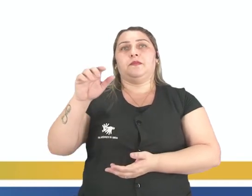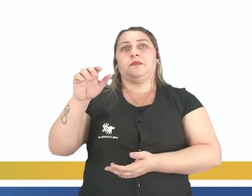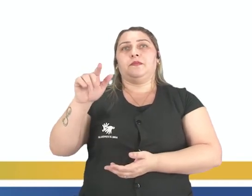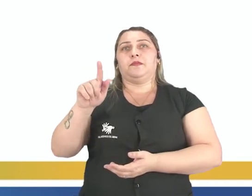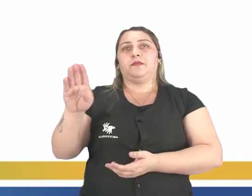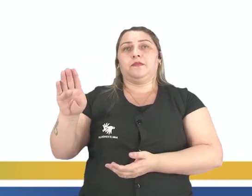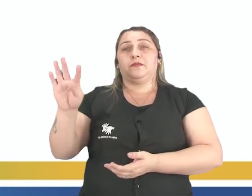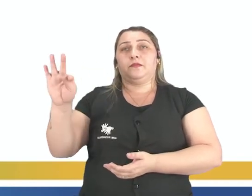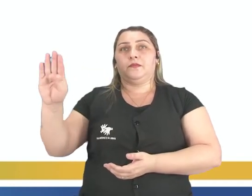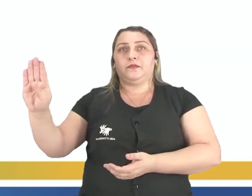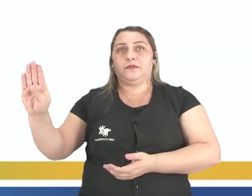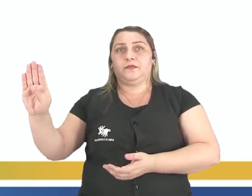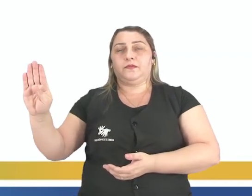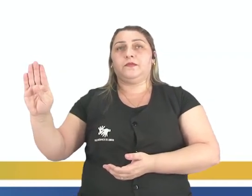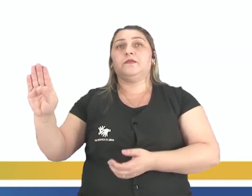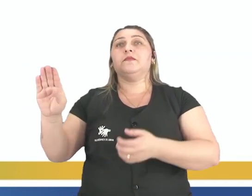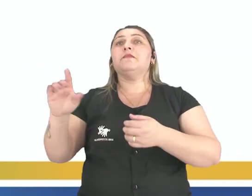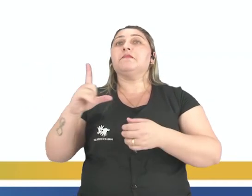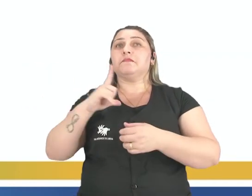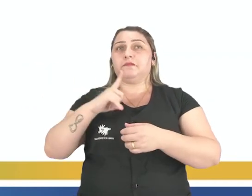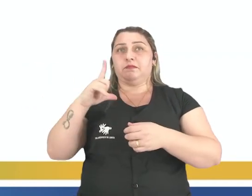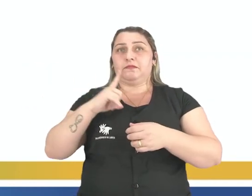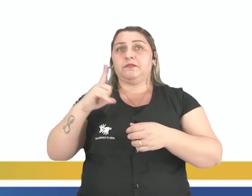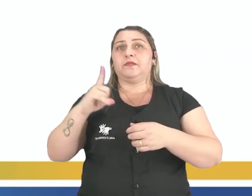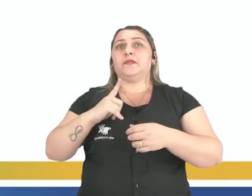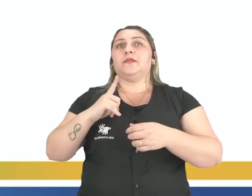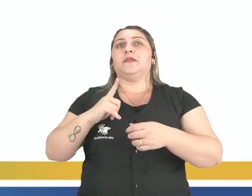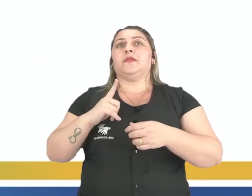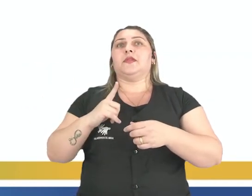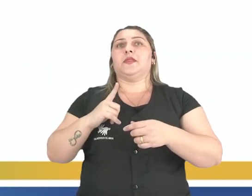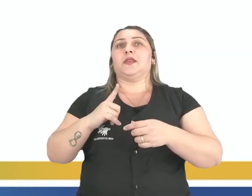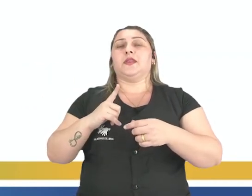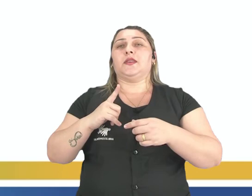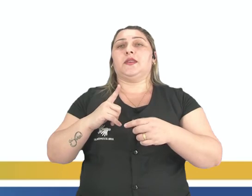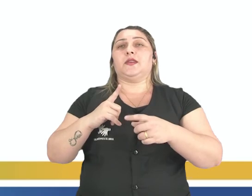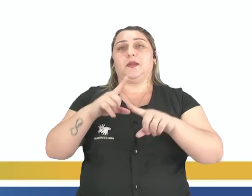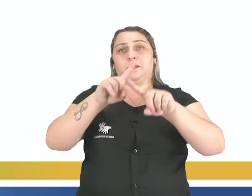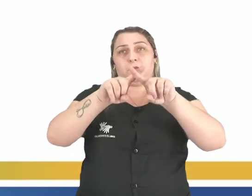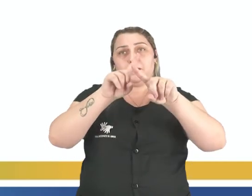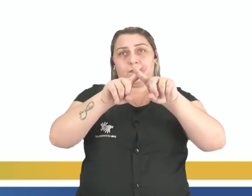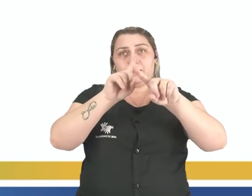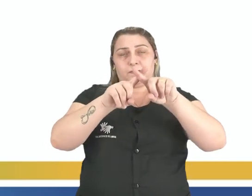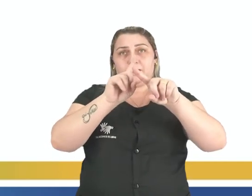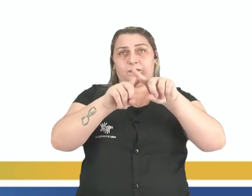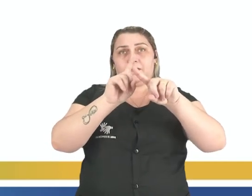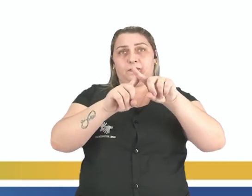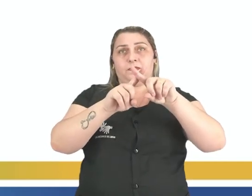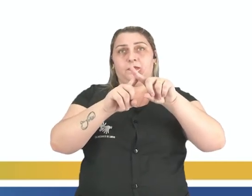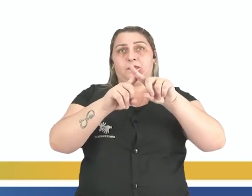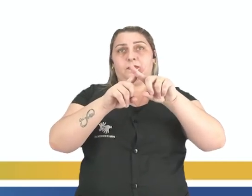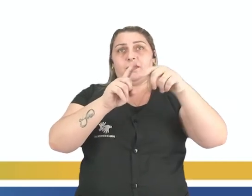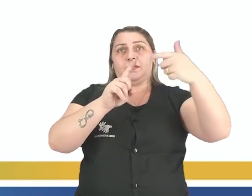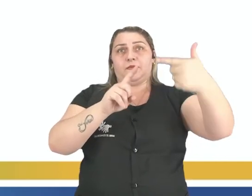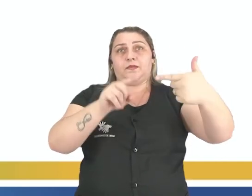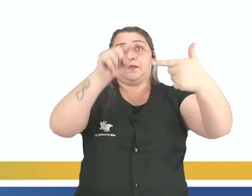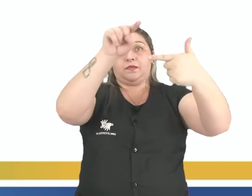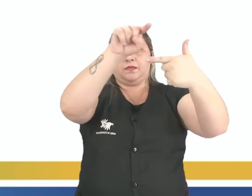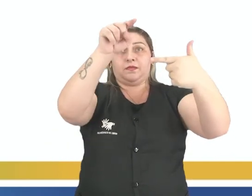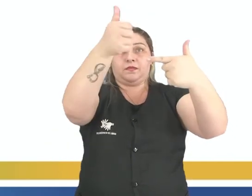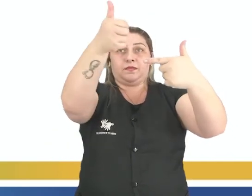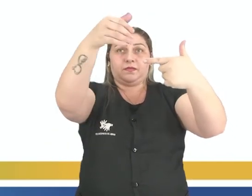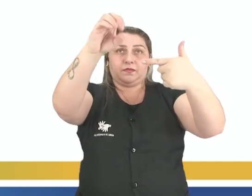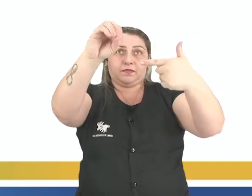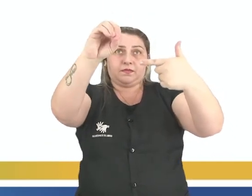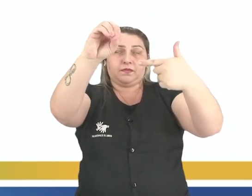para terabyte, eu tenho que, né, multiplicar o valor em gigabyte por 2 elevado a menos